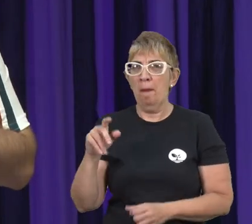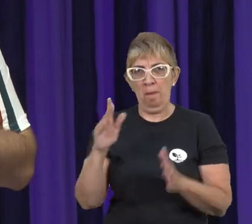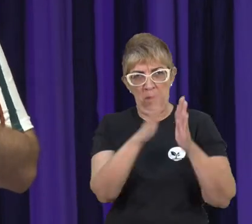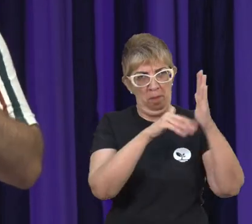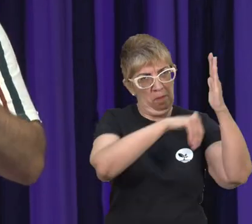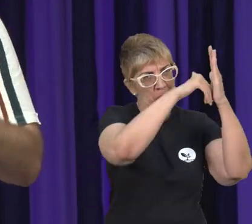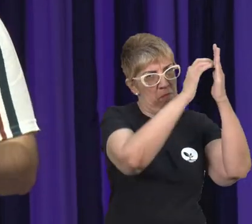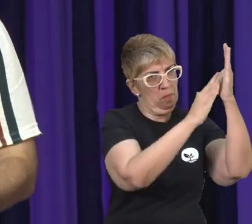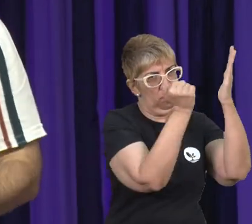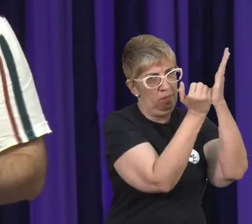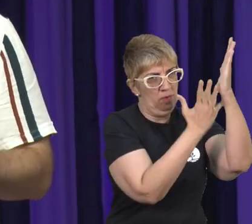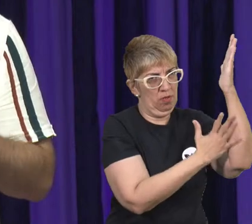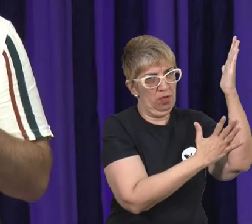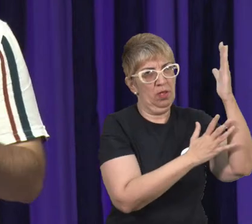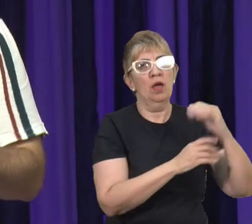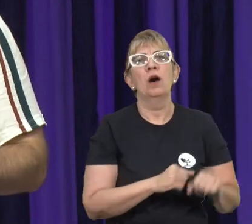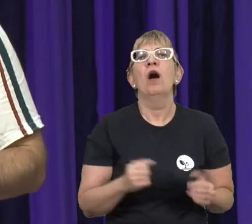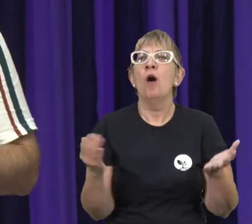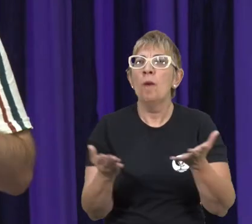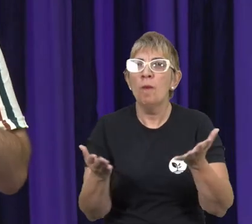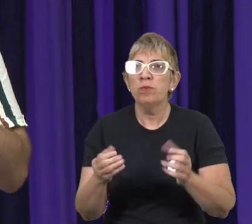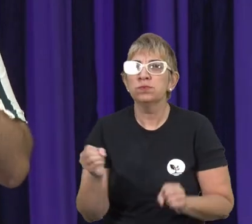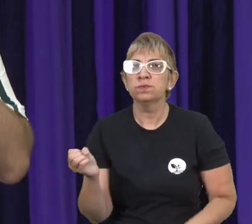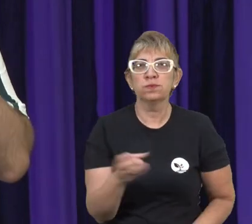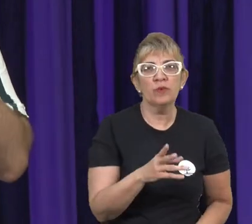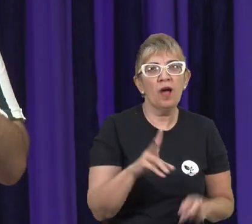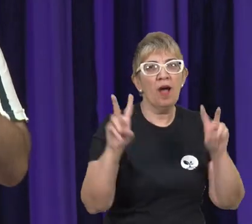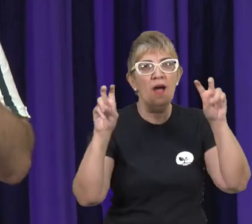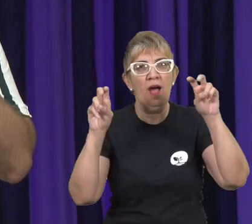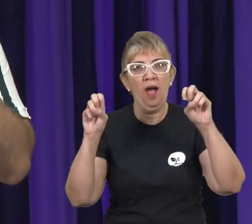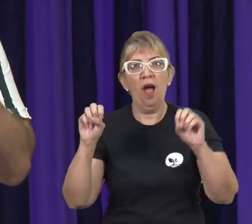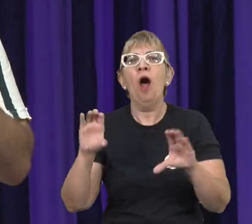no final de semana passado, e hoje iniciamos uma nova série chamada